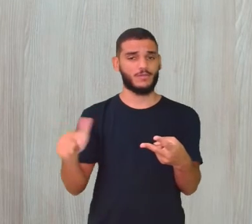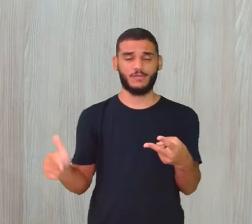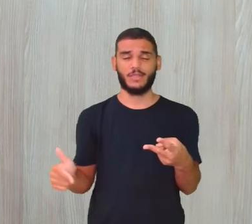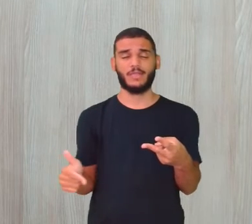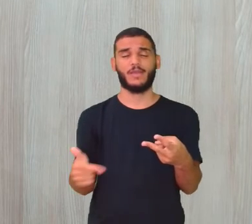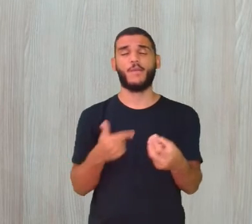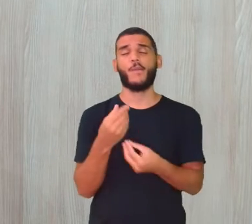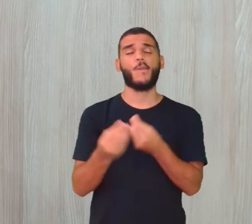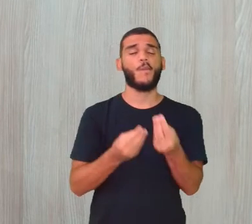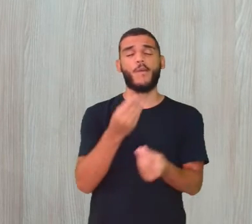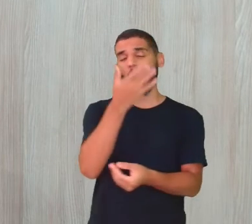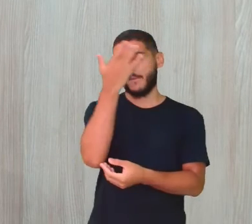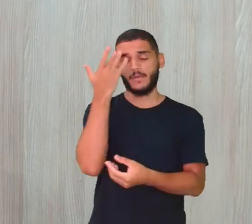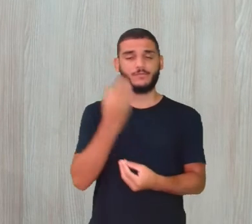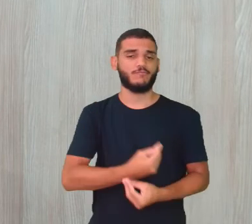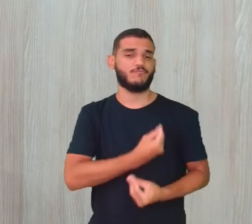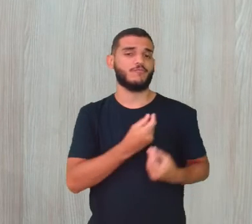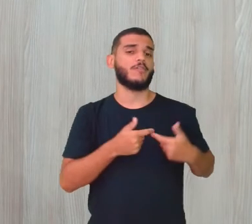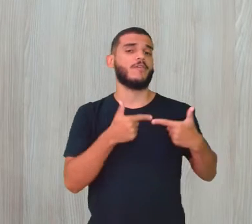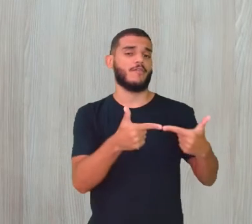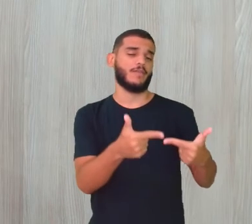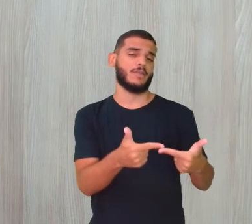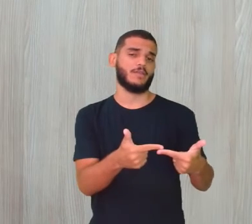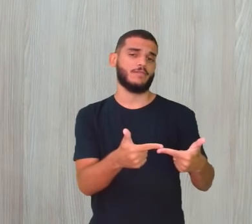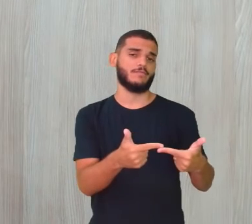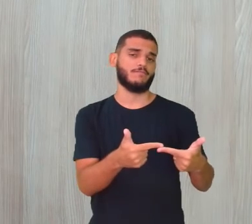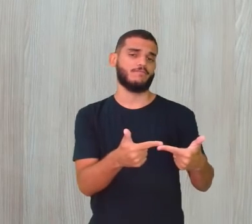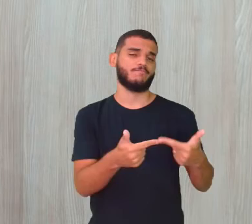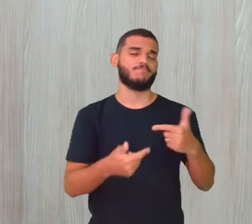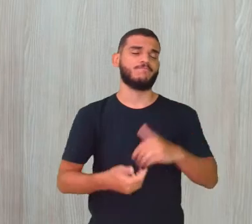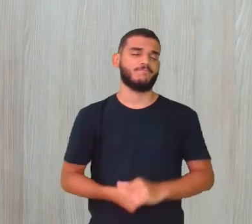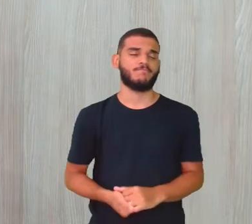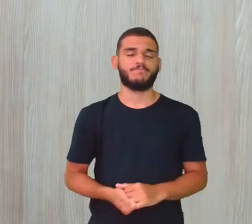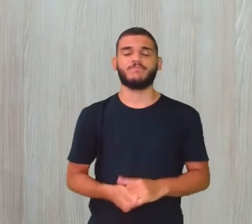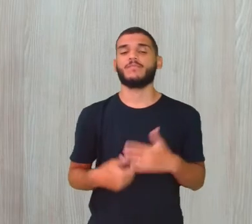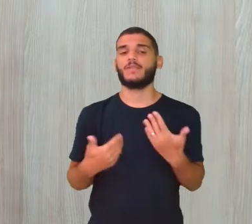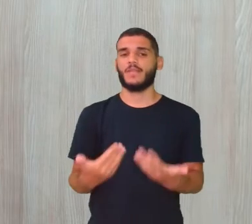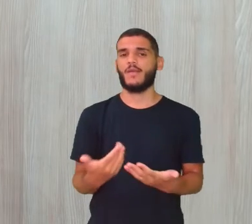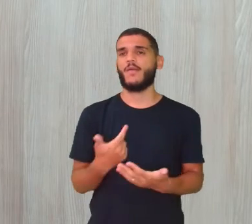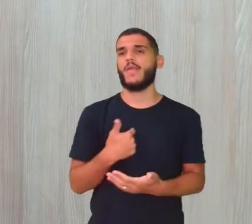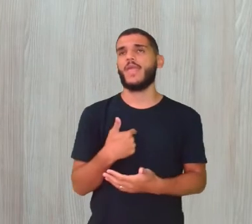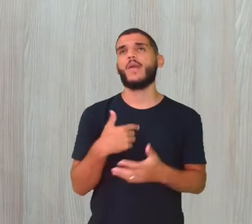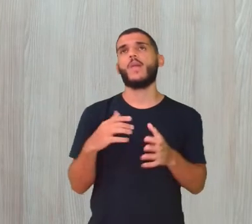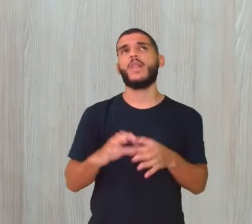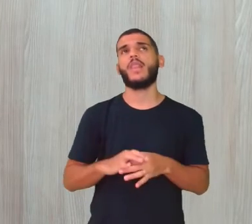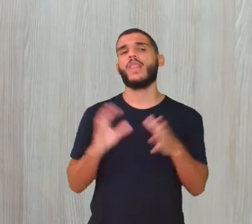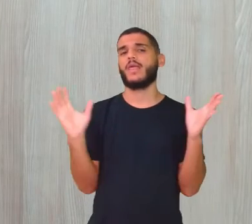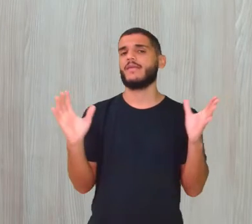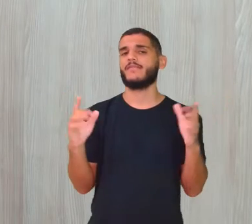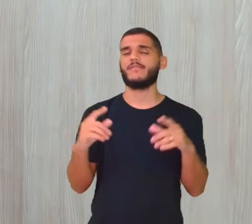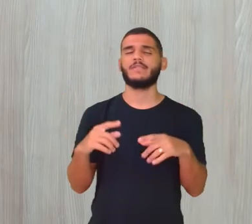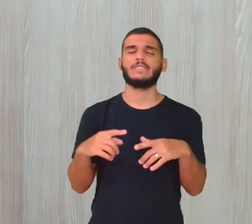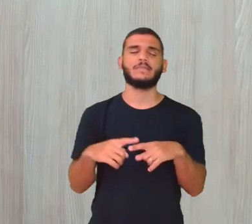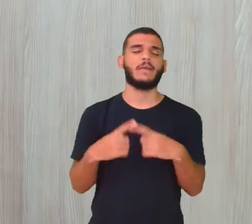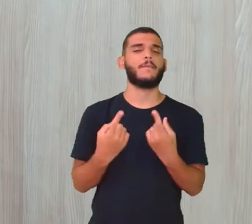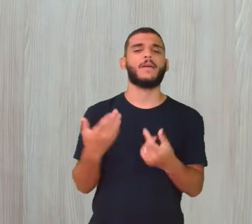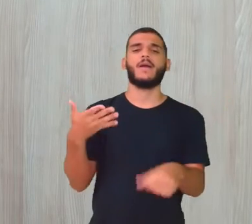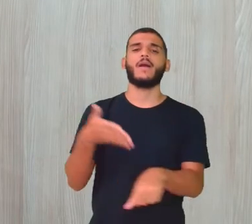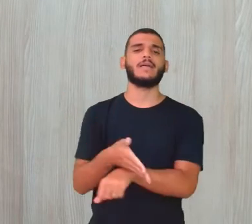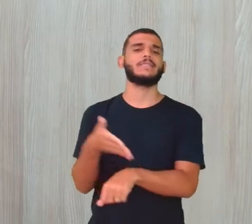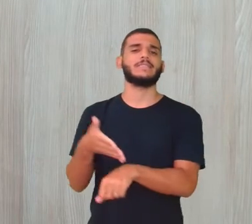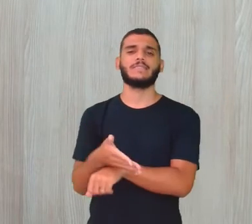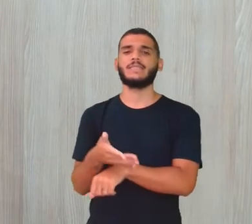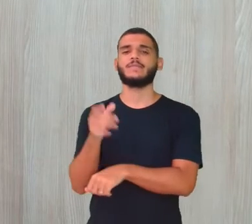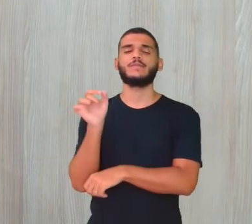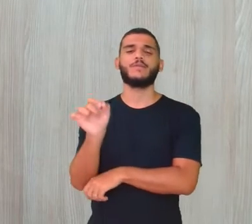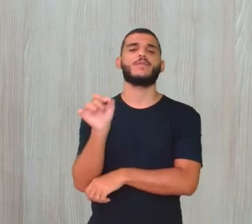como é que você vai sobreviver, né? Diante de agora estou livre, mas qual o acesso eu tenho de